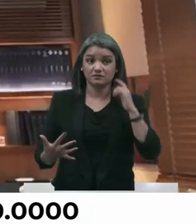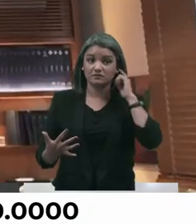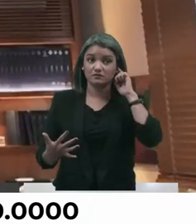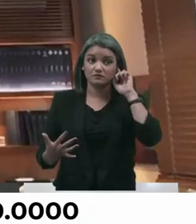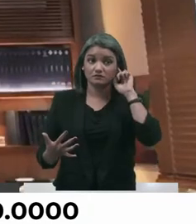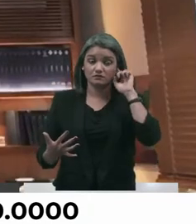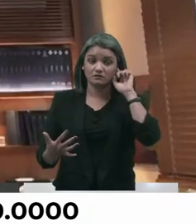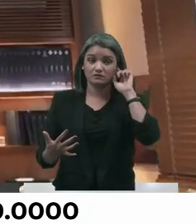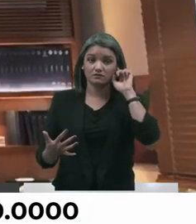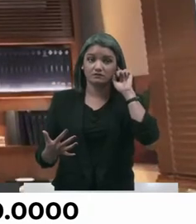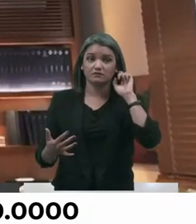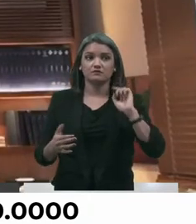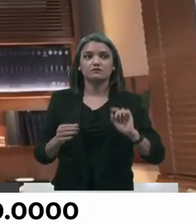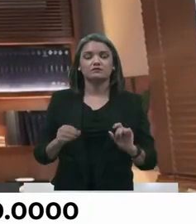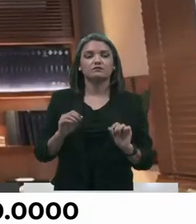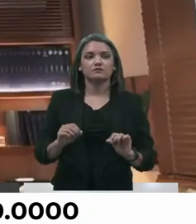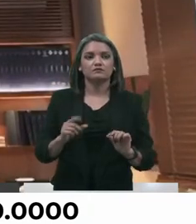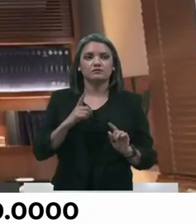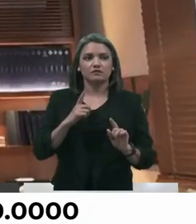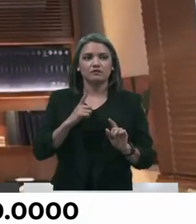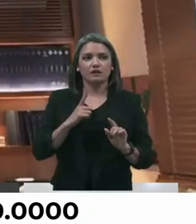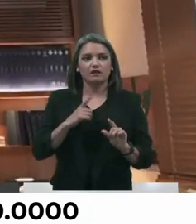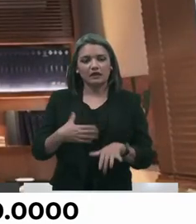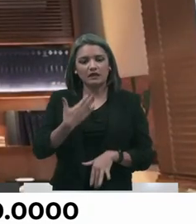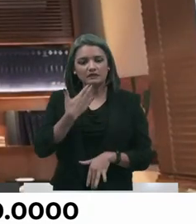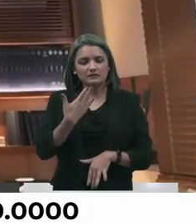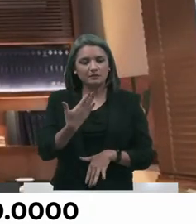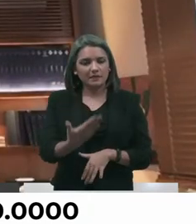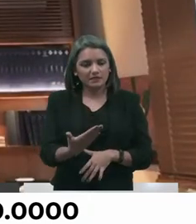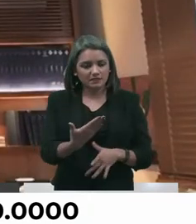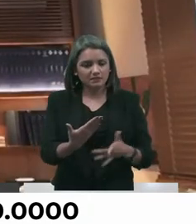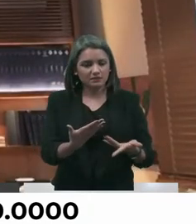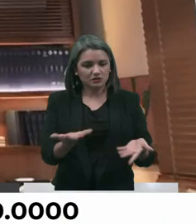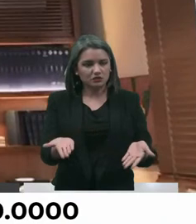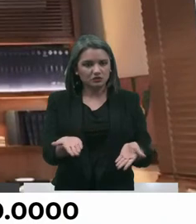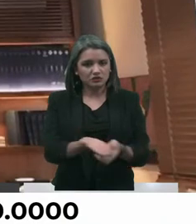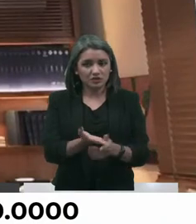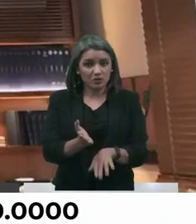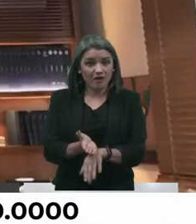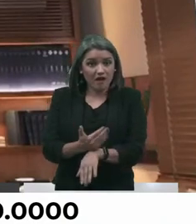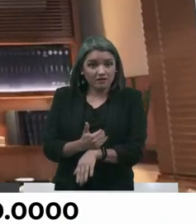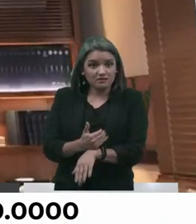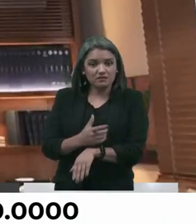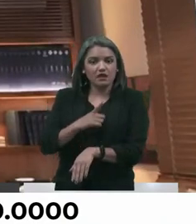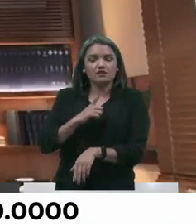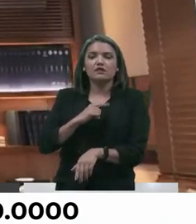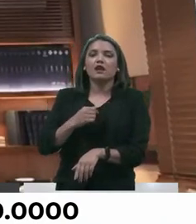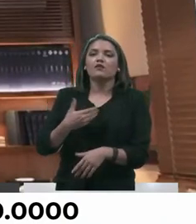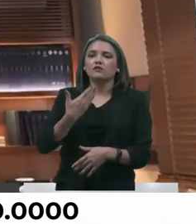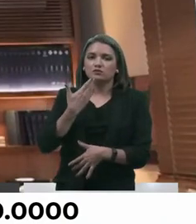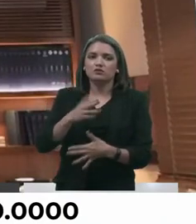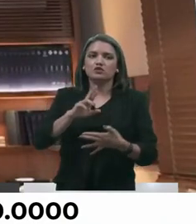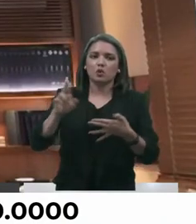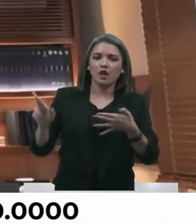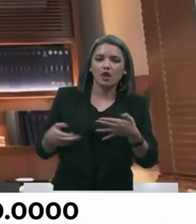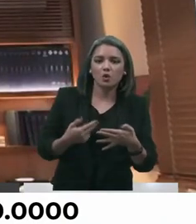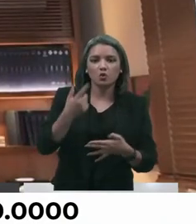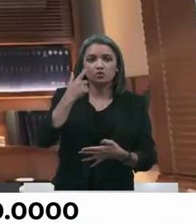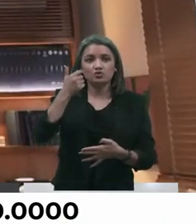que, antes da instauração deste pedido de providências, ingressamos com um recurso de